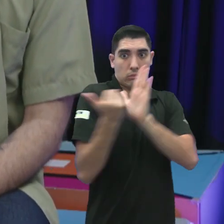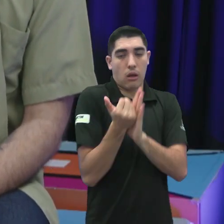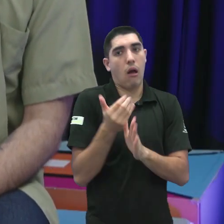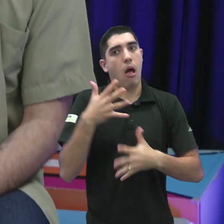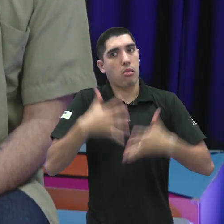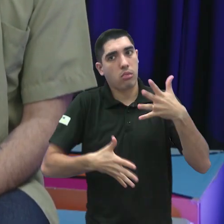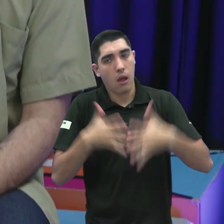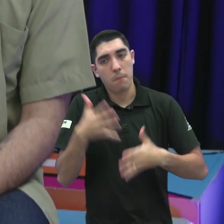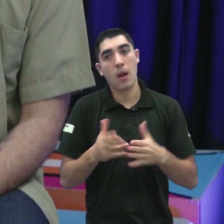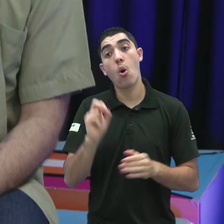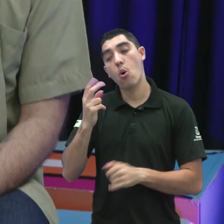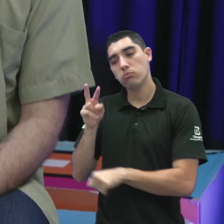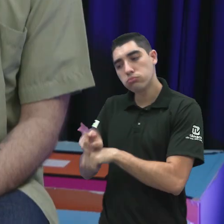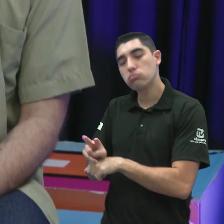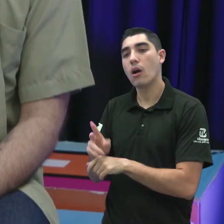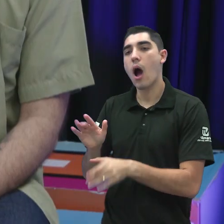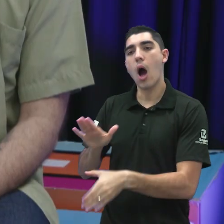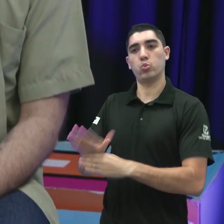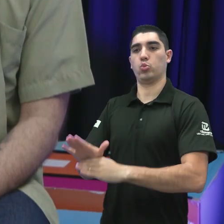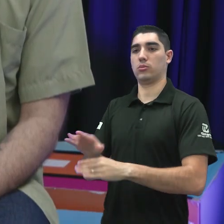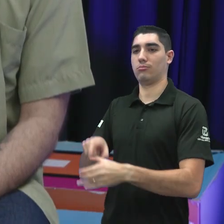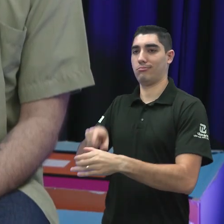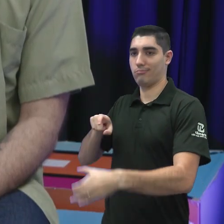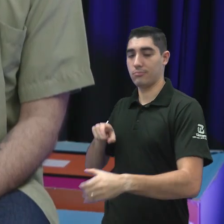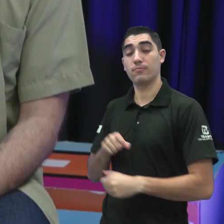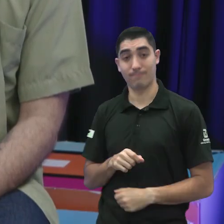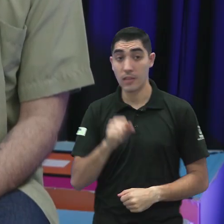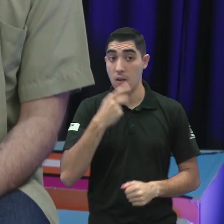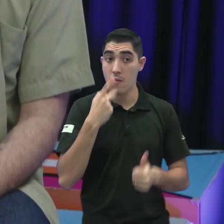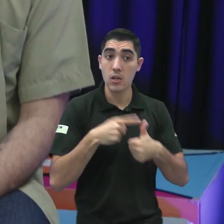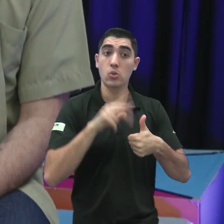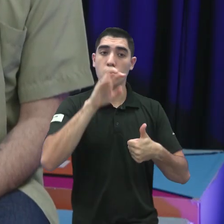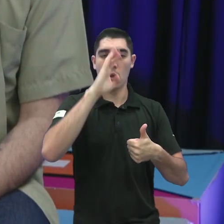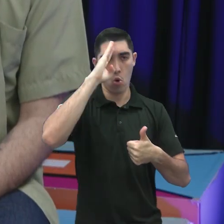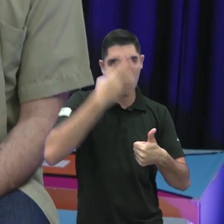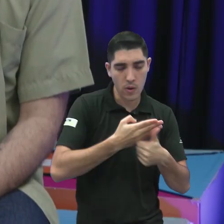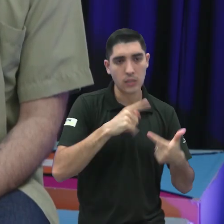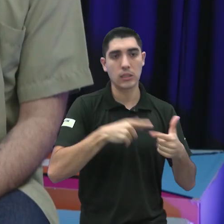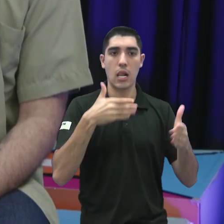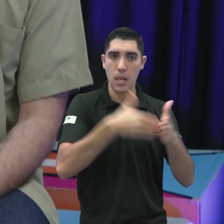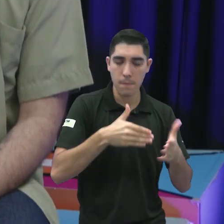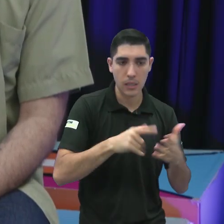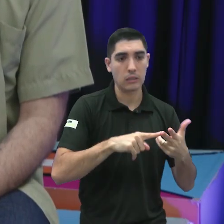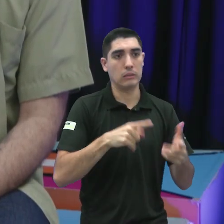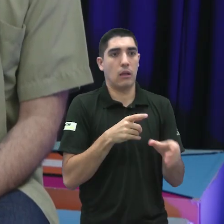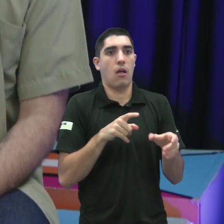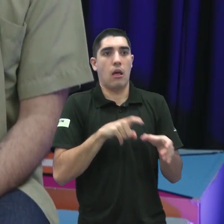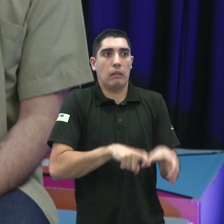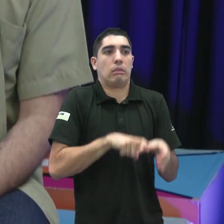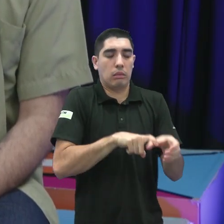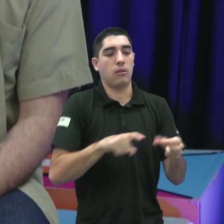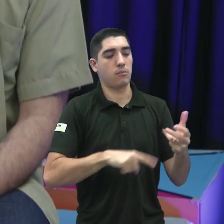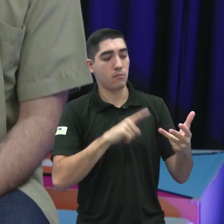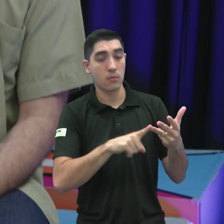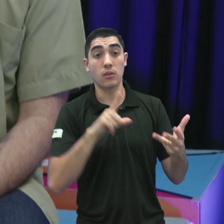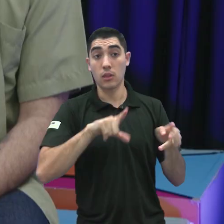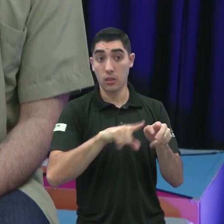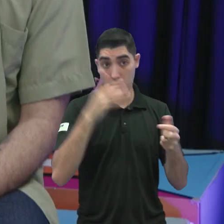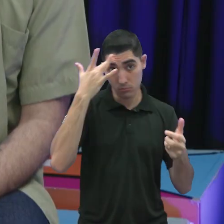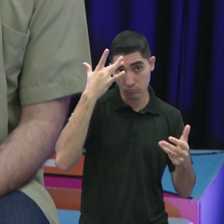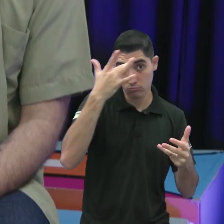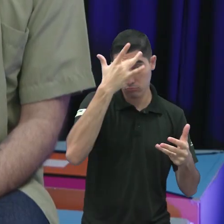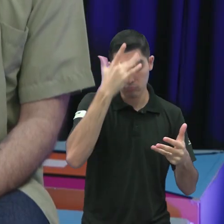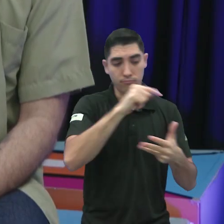É verdade, exato, Bruno. Ó, a gente vai falar sobre confiança, limites, independência e saúde mental. Um papo que